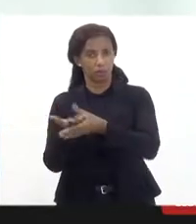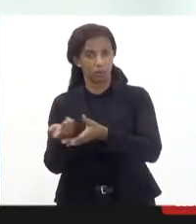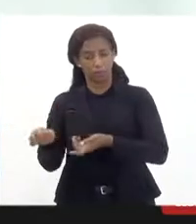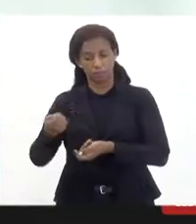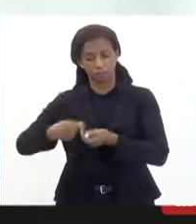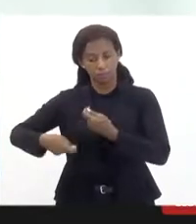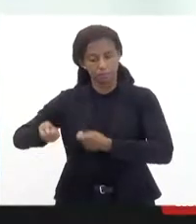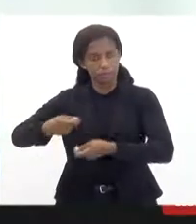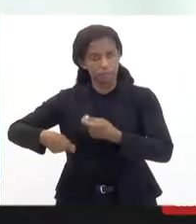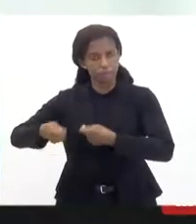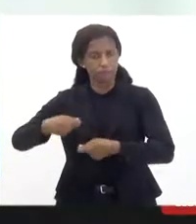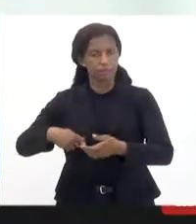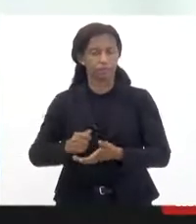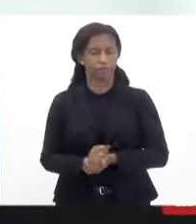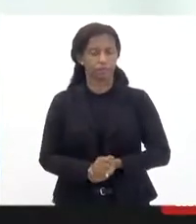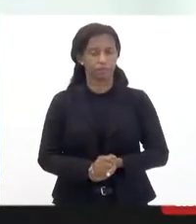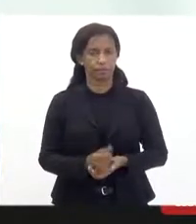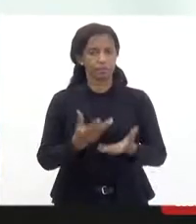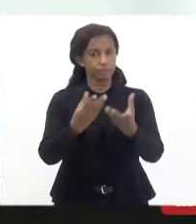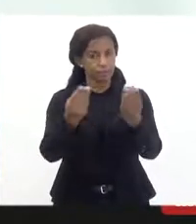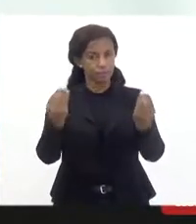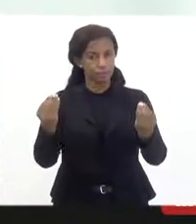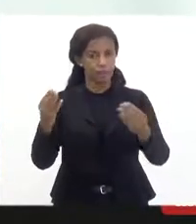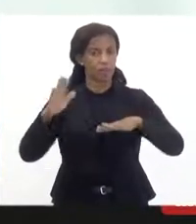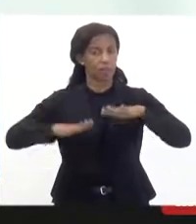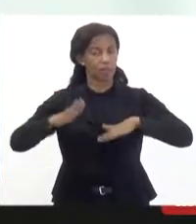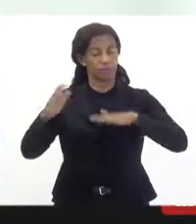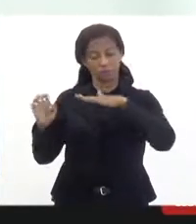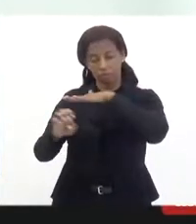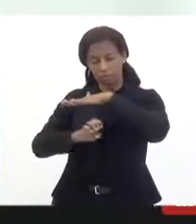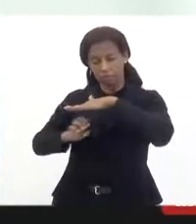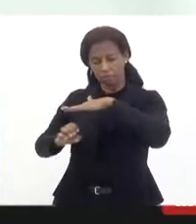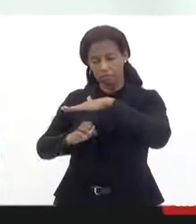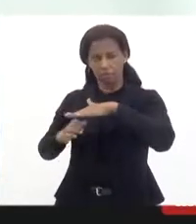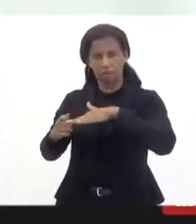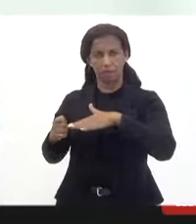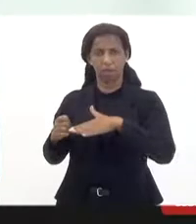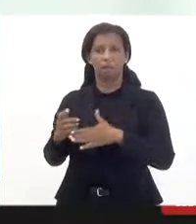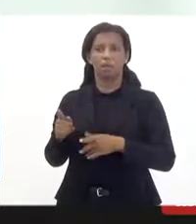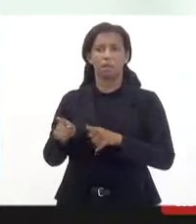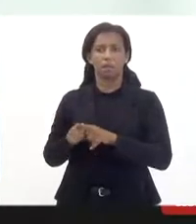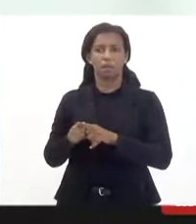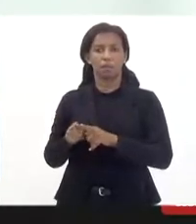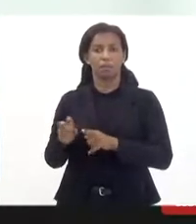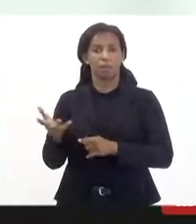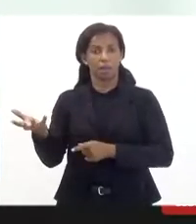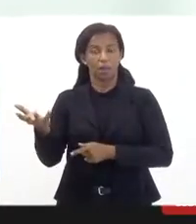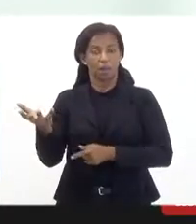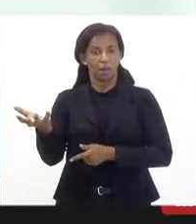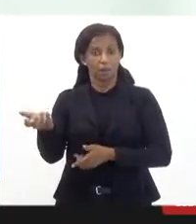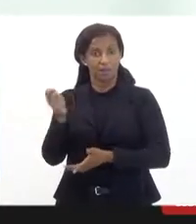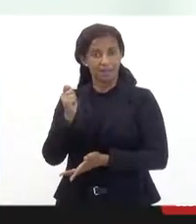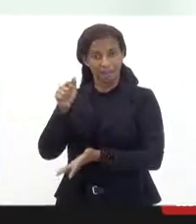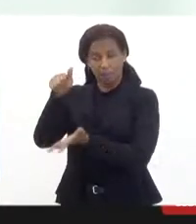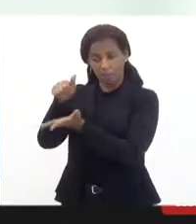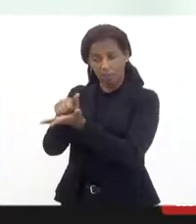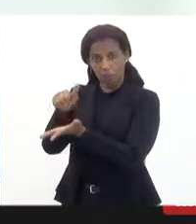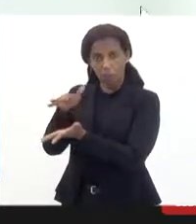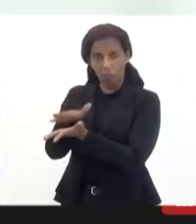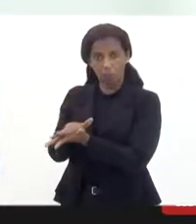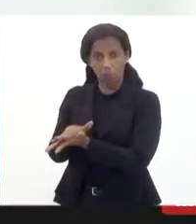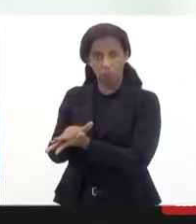administrativos, muitas vezes as empresas recebem uma multa